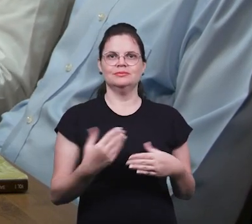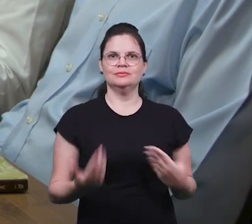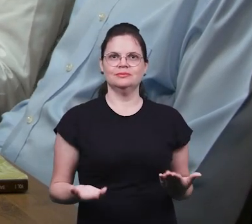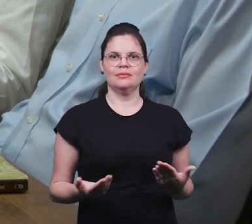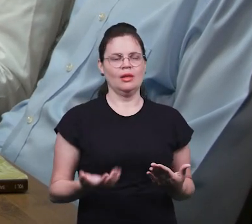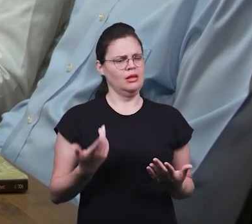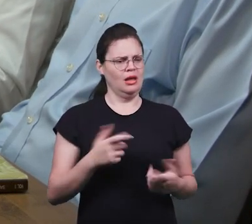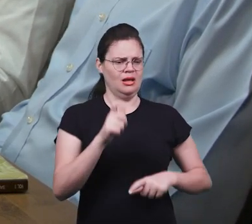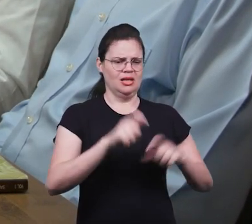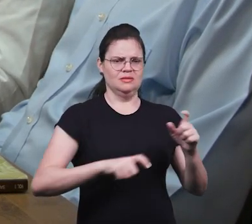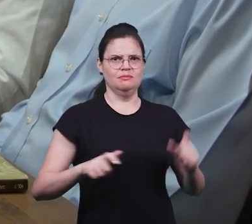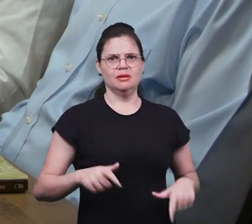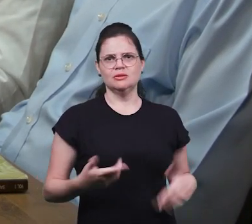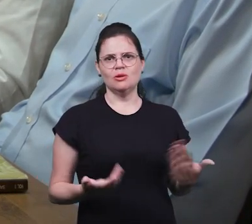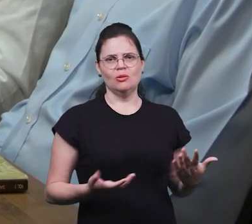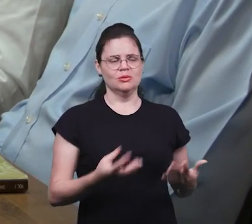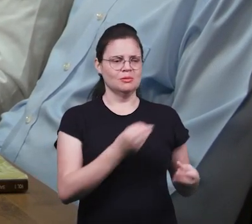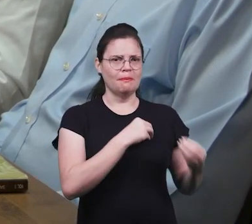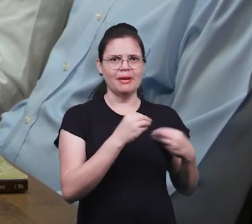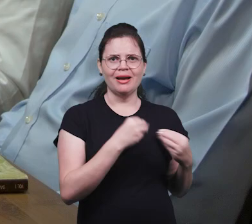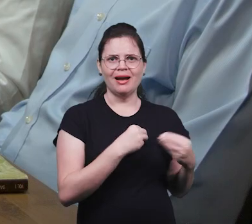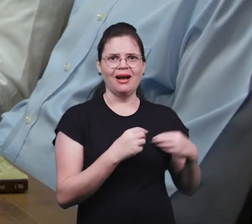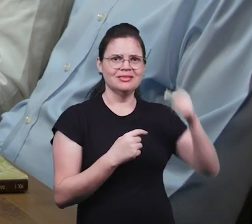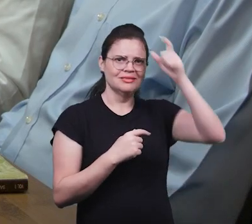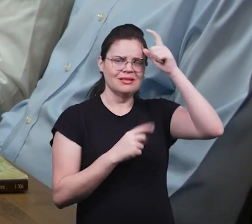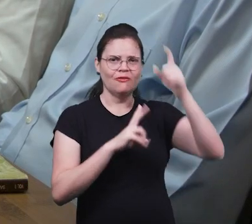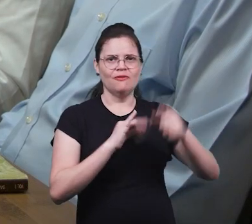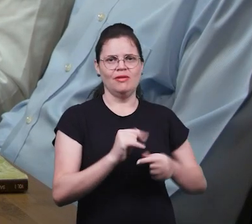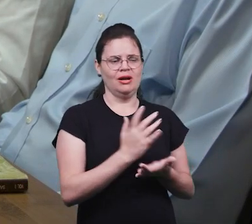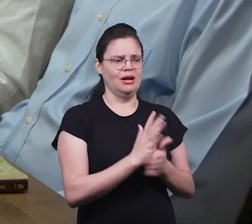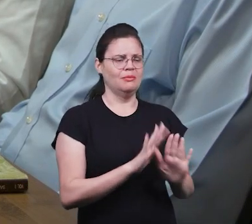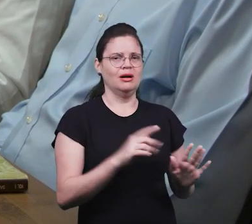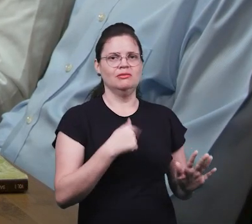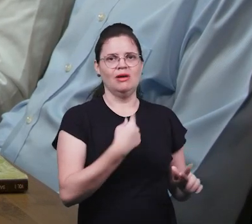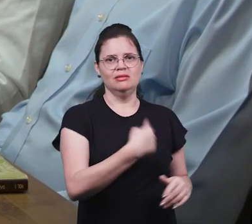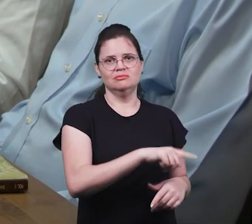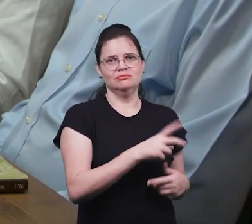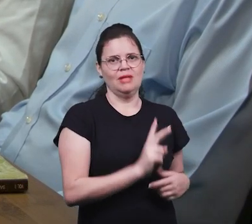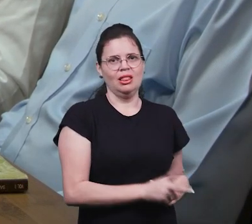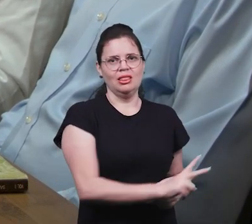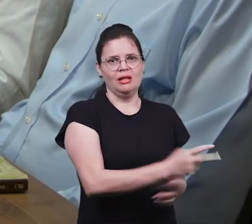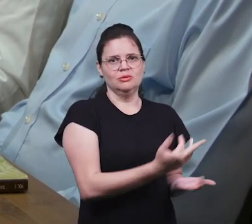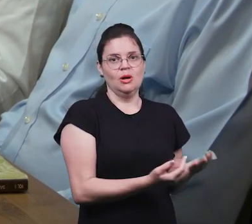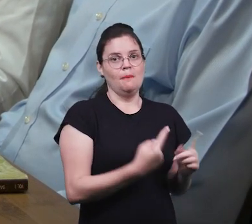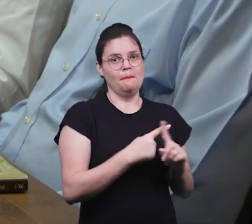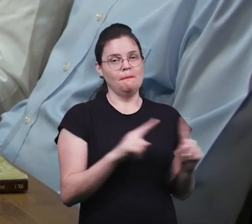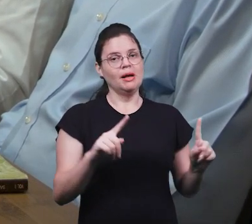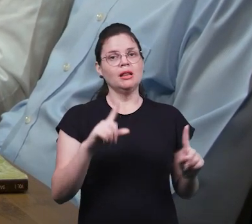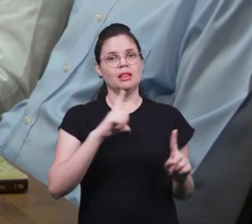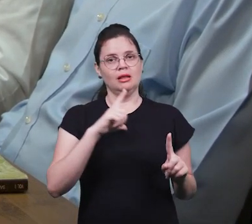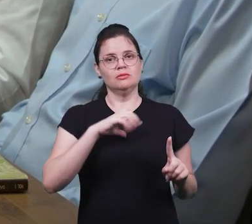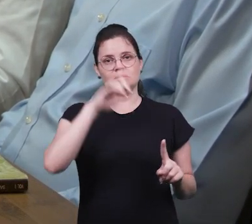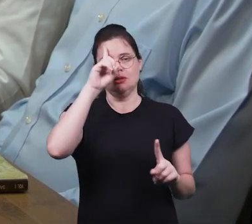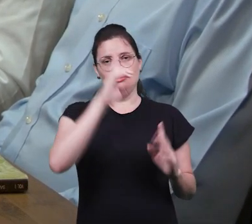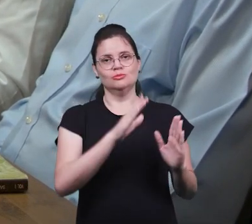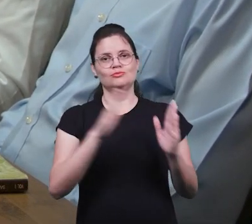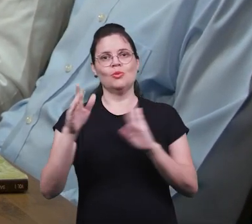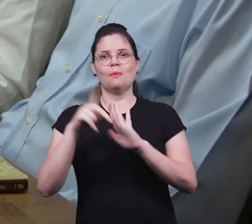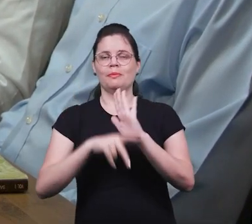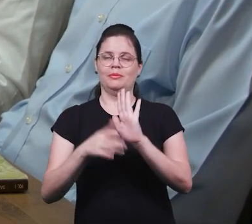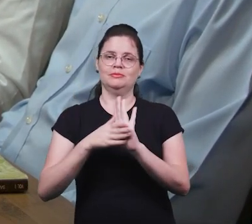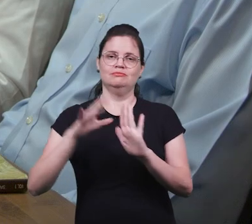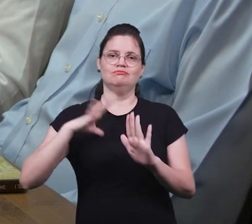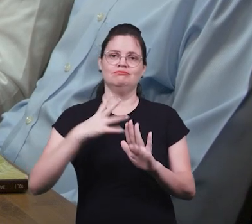sua maldade, para o seu pecado. Mas ali estava representando também que Deus tem uma bênção para a vida do homem e que